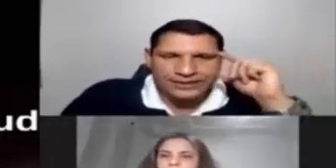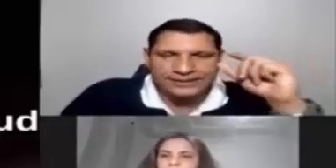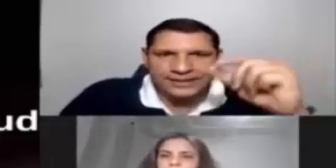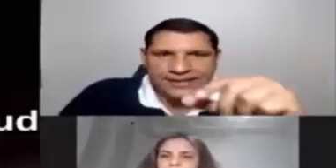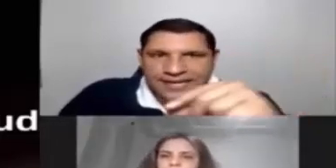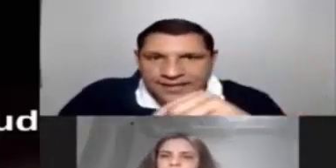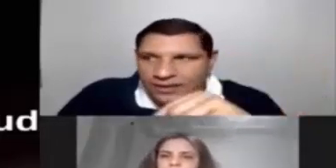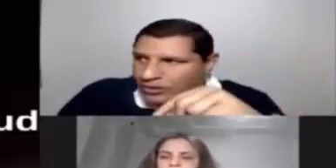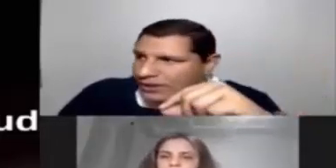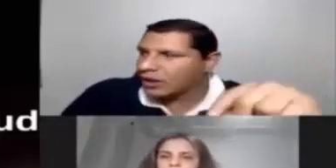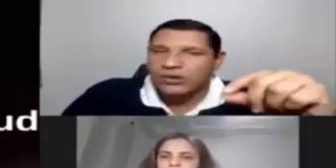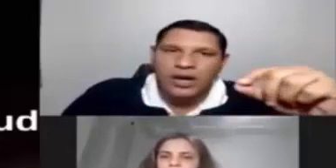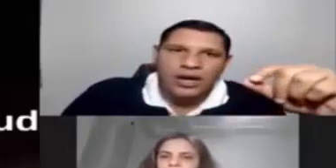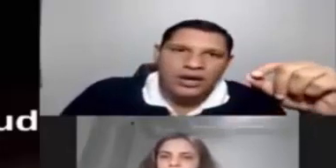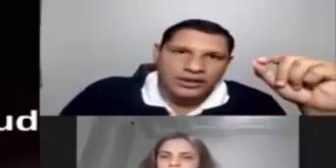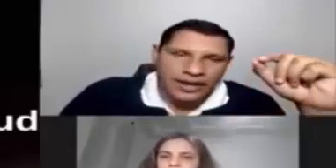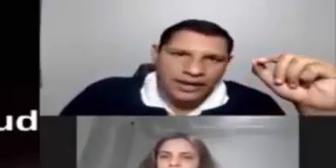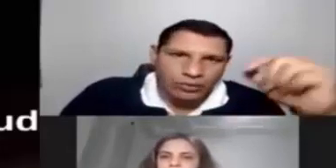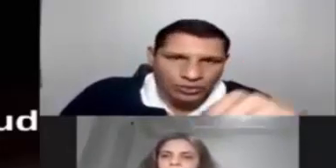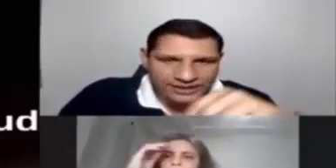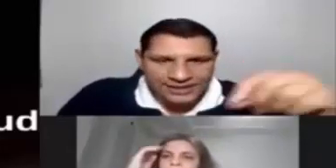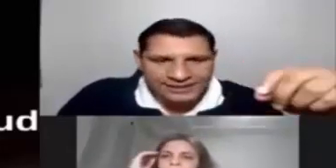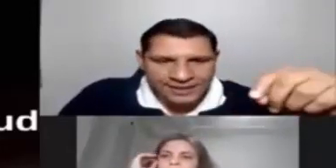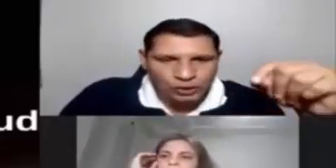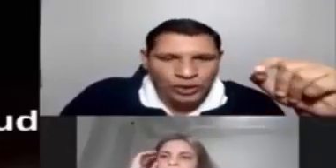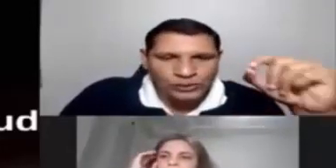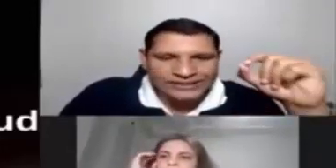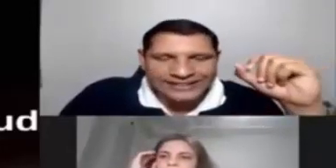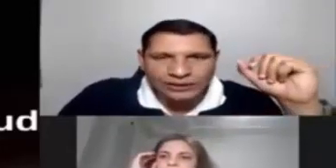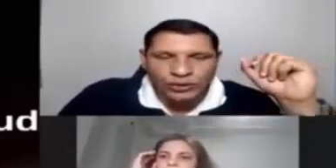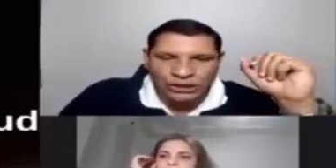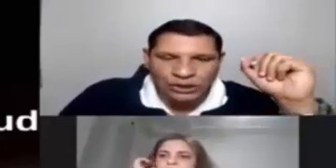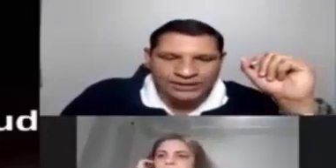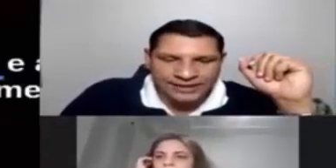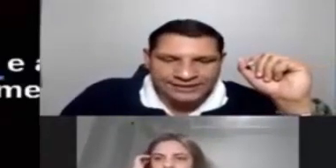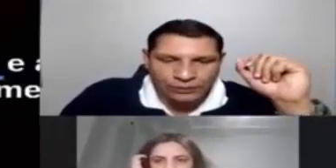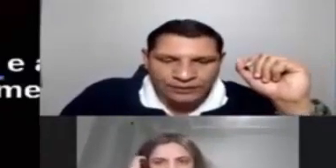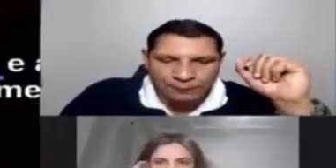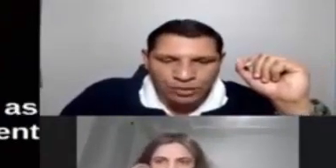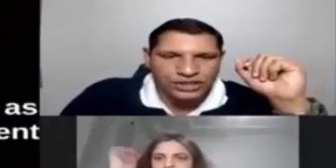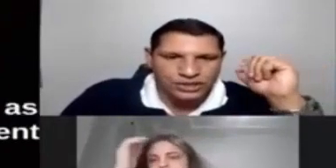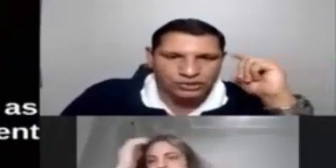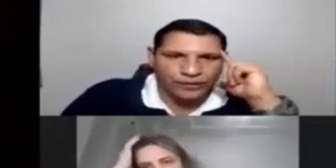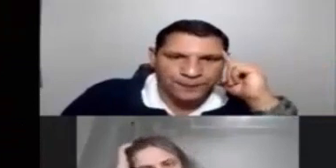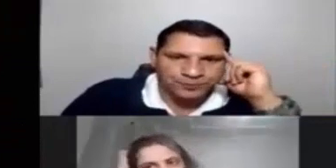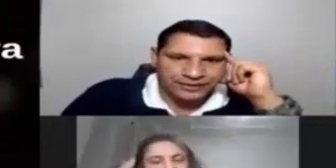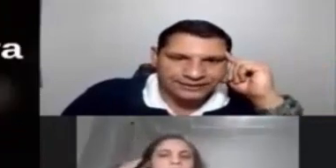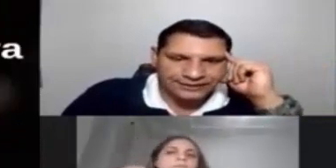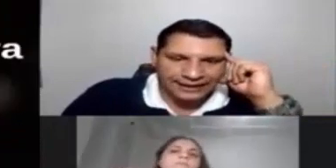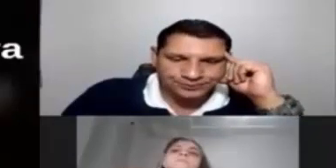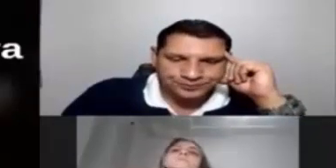isso aqui é Irineu de Leão contra as heresias do ano 185 depois de Cristo